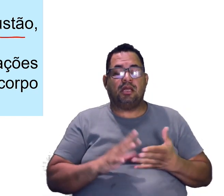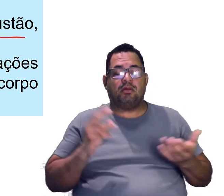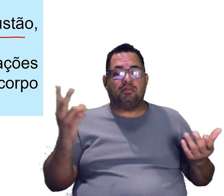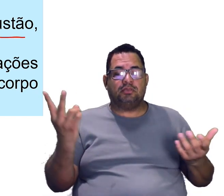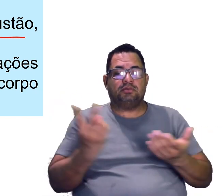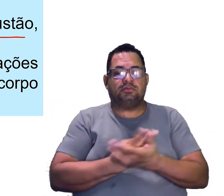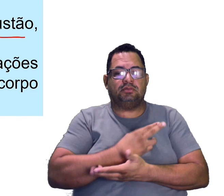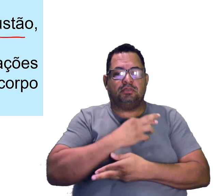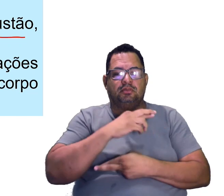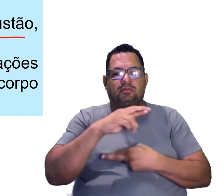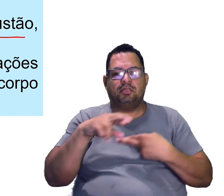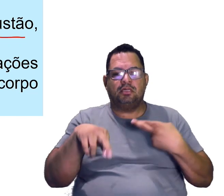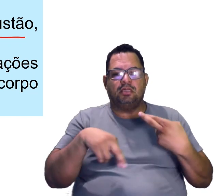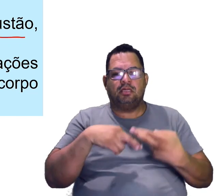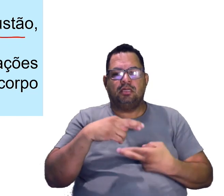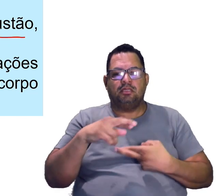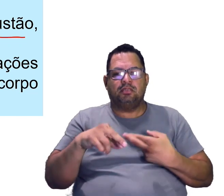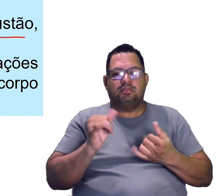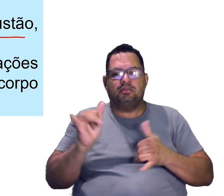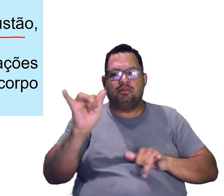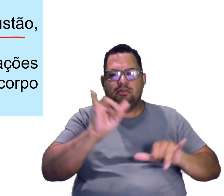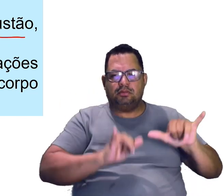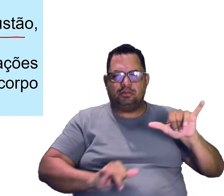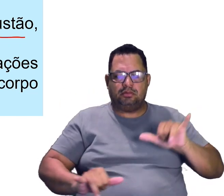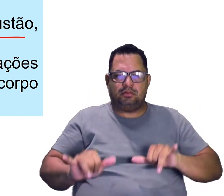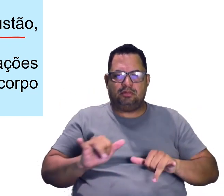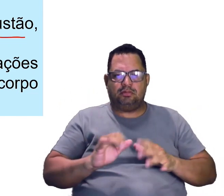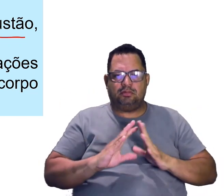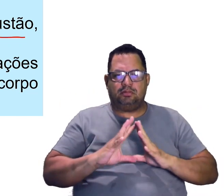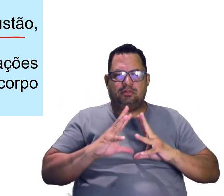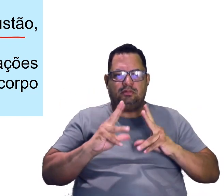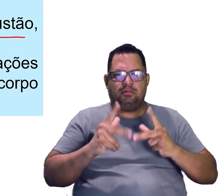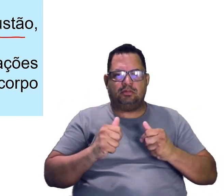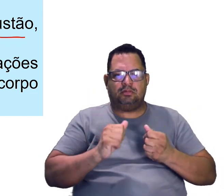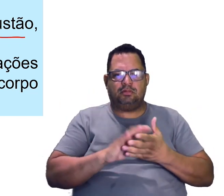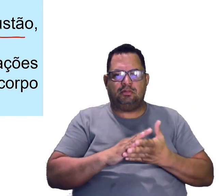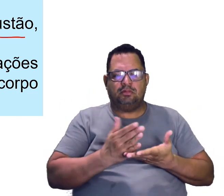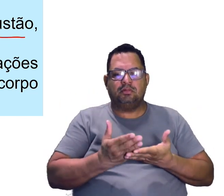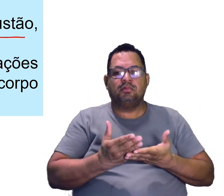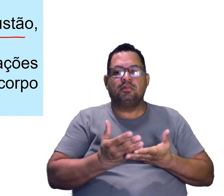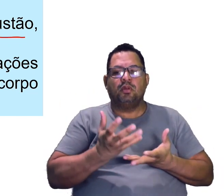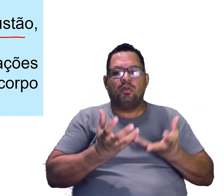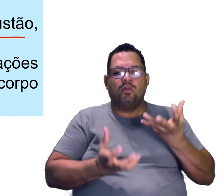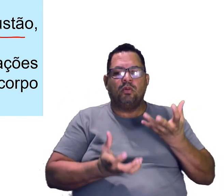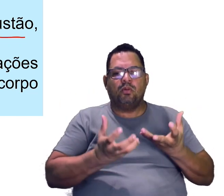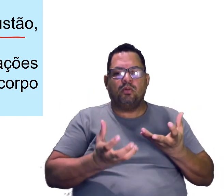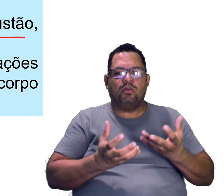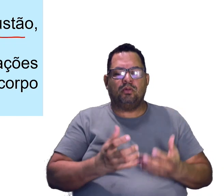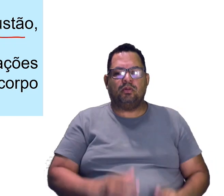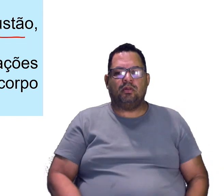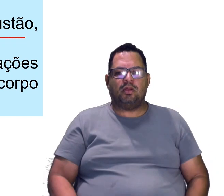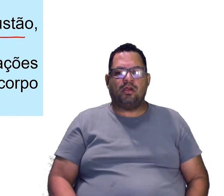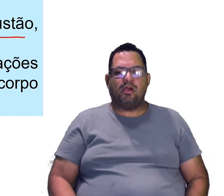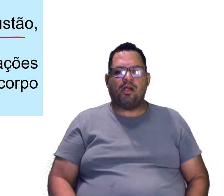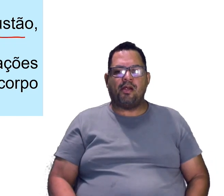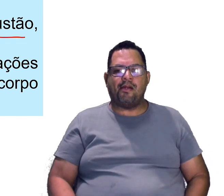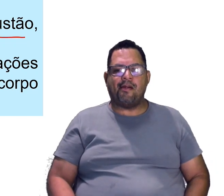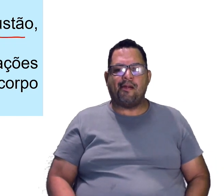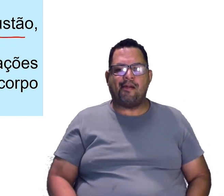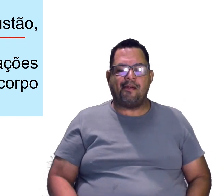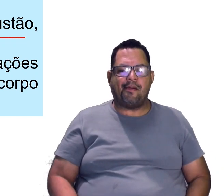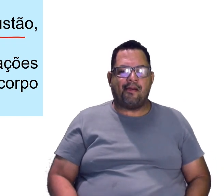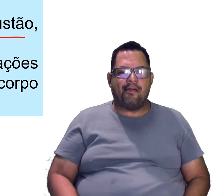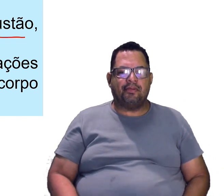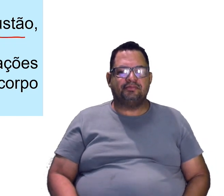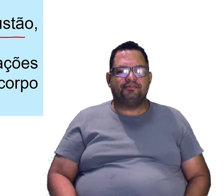reação química, que vocês vão conhecer futuramente. Toda combustão significa queima, e toda combustão é uma reação